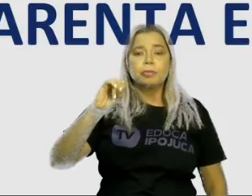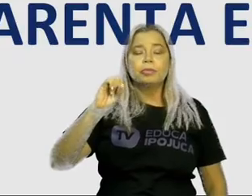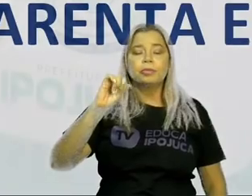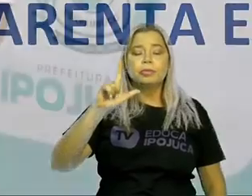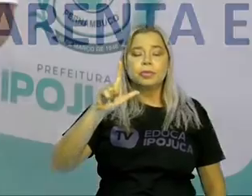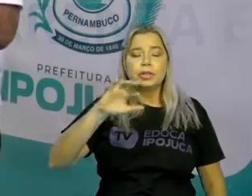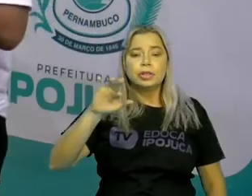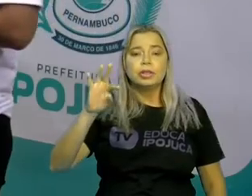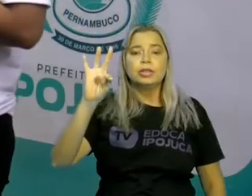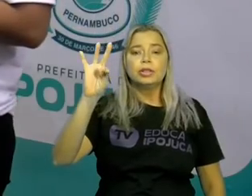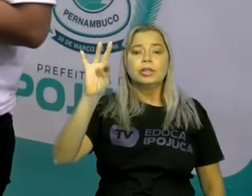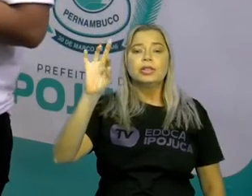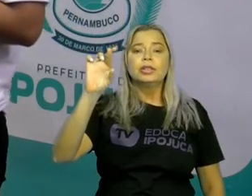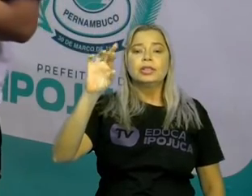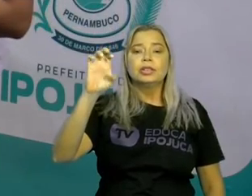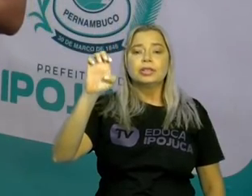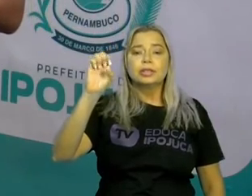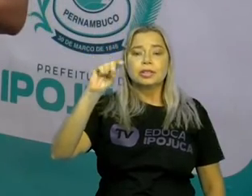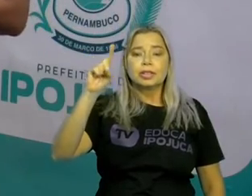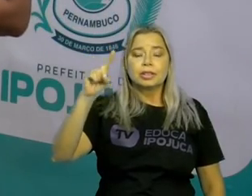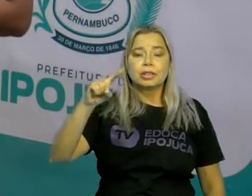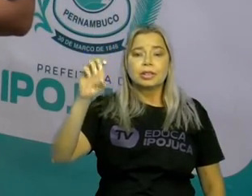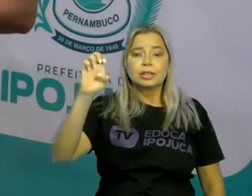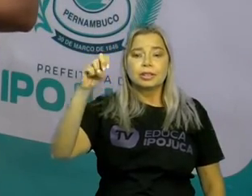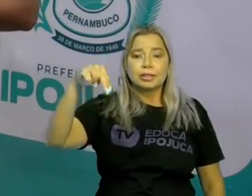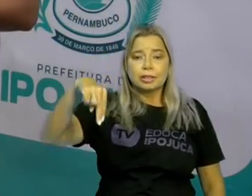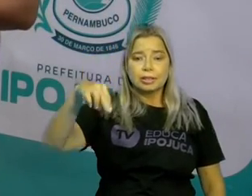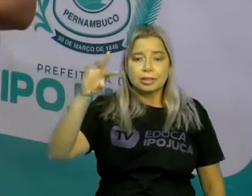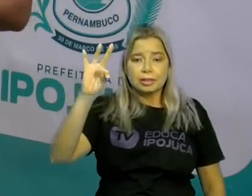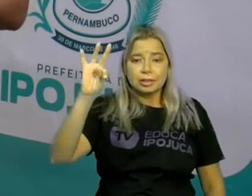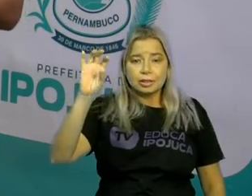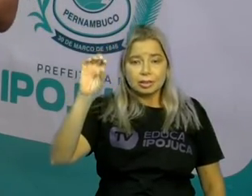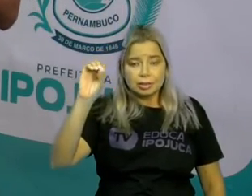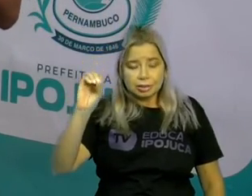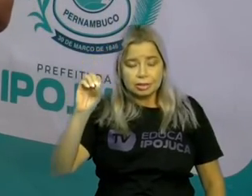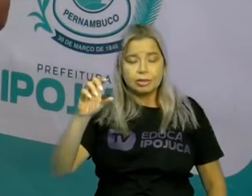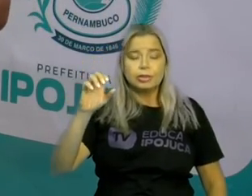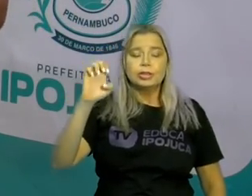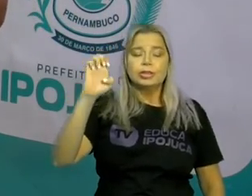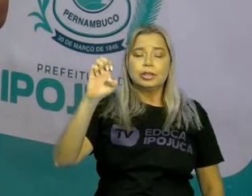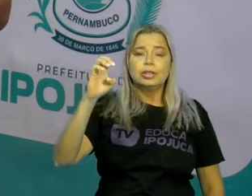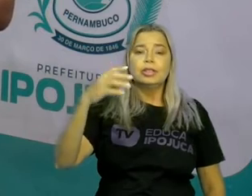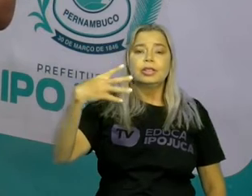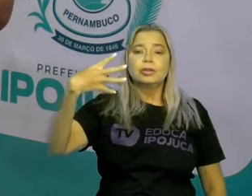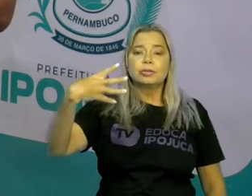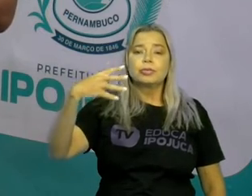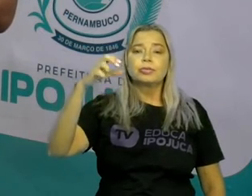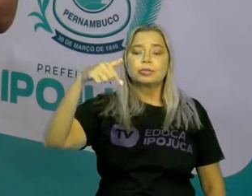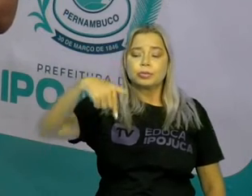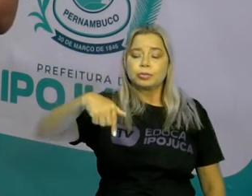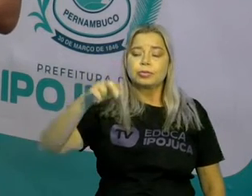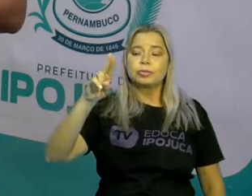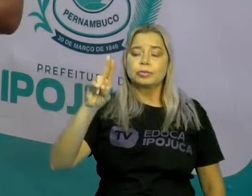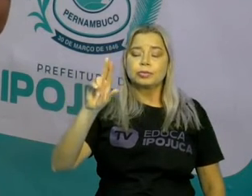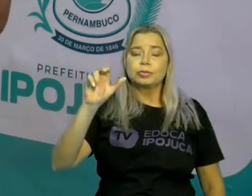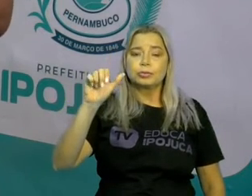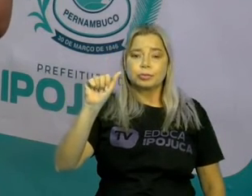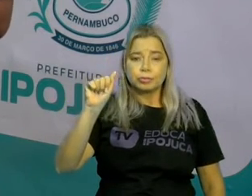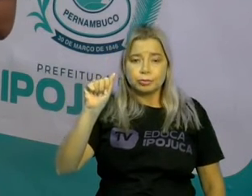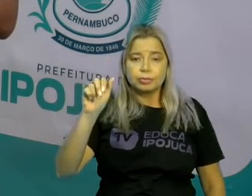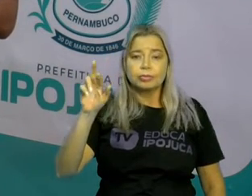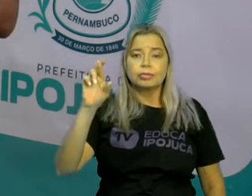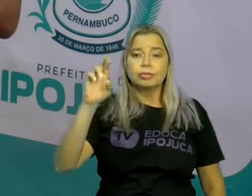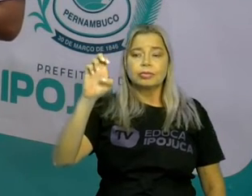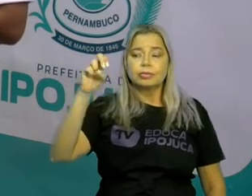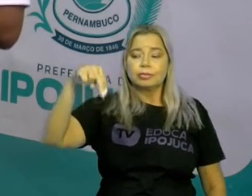1.343. Tá claro, gente? Eu vou pedir a atenção de vocês, porque esse assunto não tem nada difícil. Ele simplesmente pede que você tenha